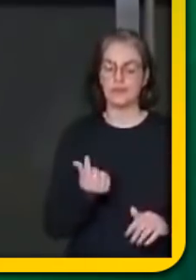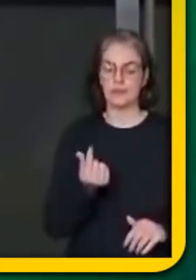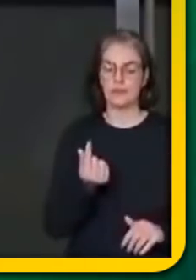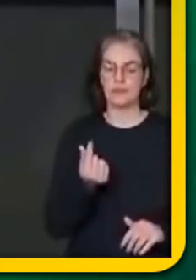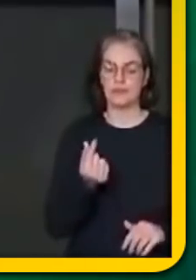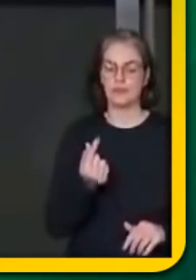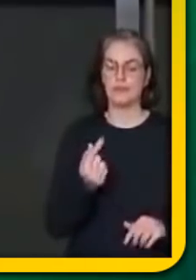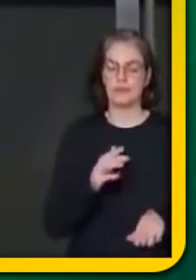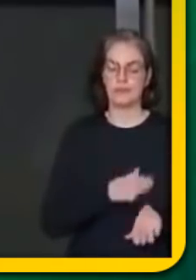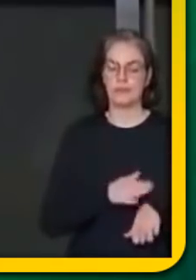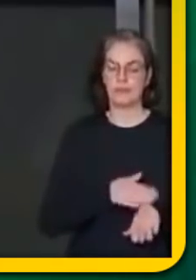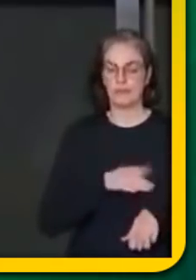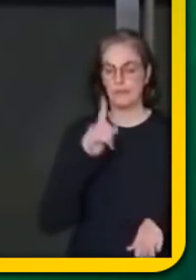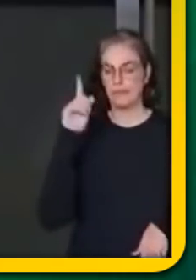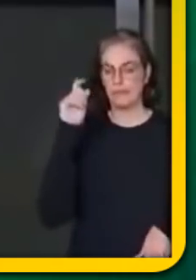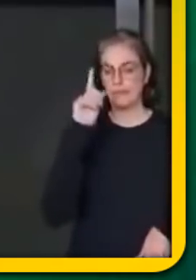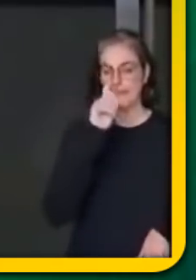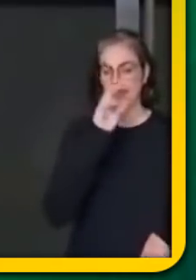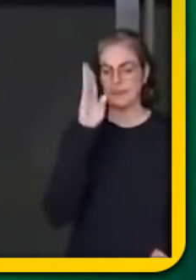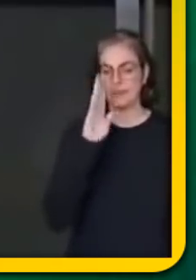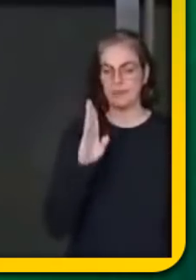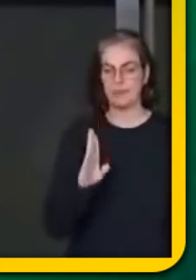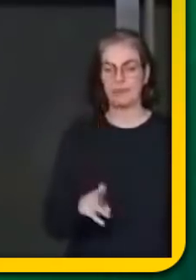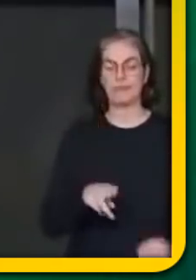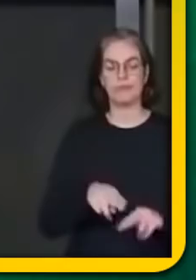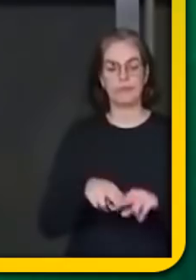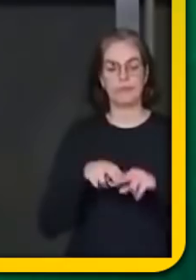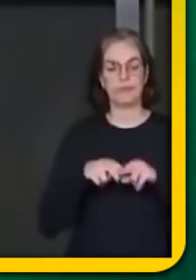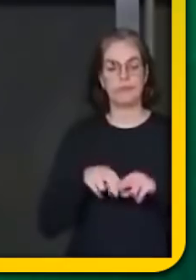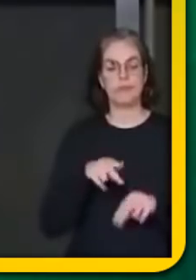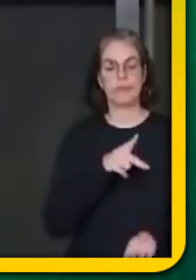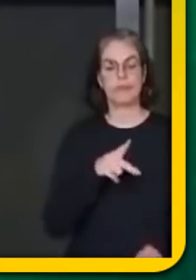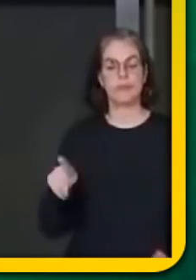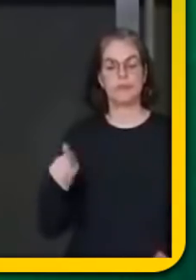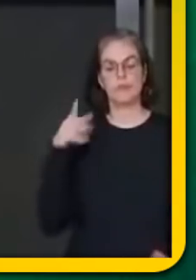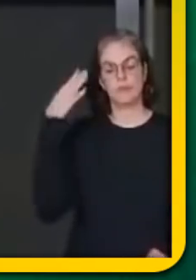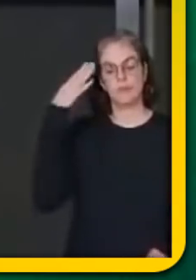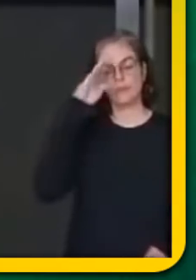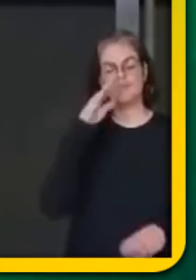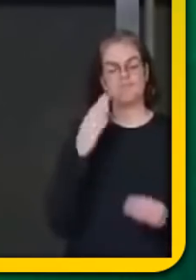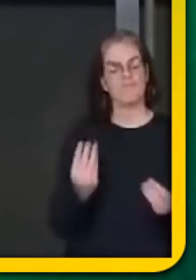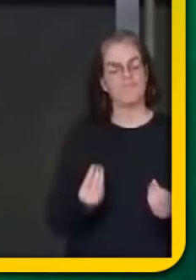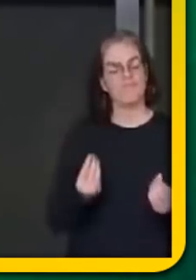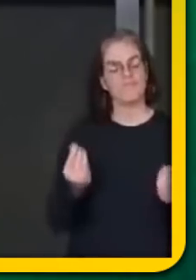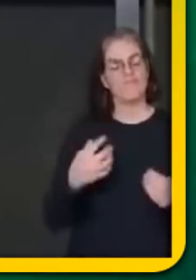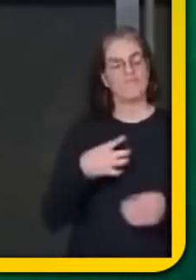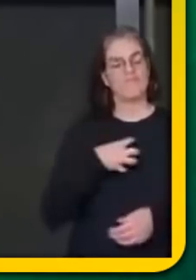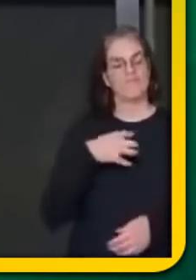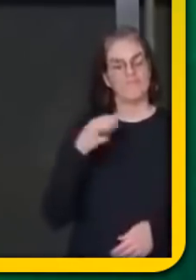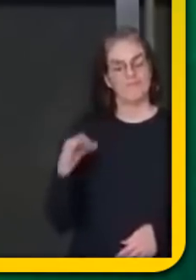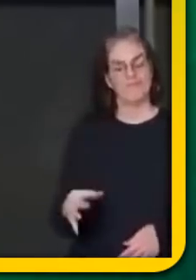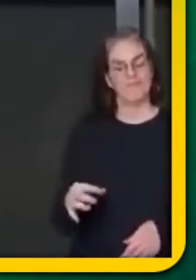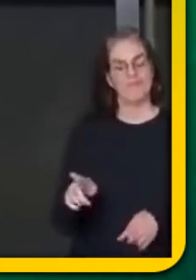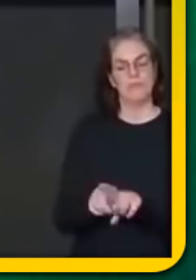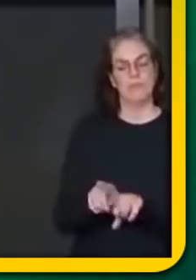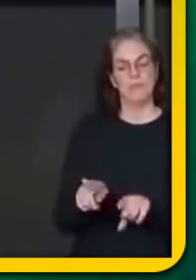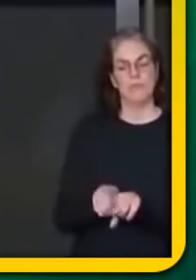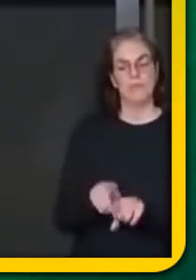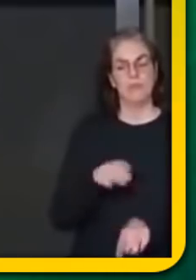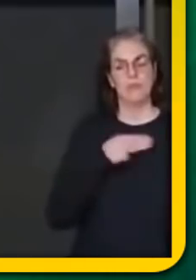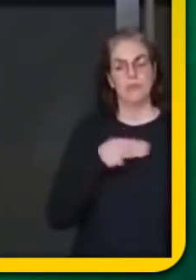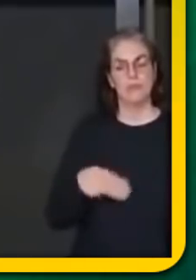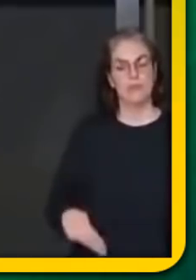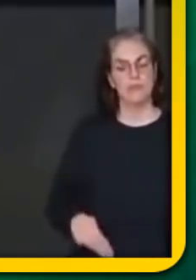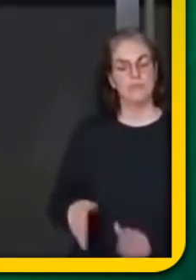do nosso país. Então o presidente Bolsonaro se sensibiliza. O ministro, parabenizar também o ministro Onyx, que é o ministro do Trabalho,